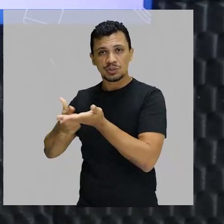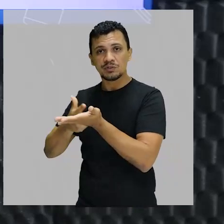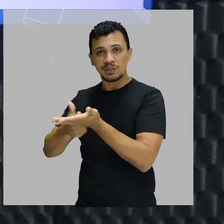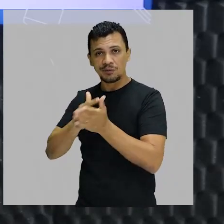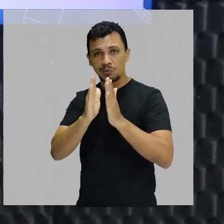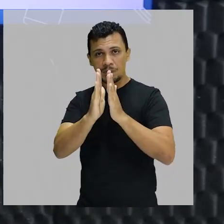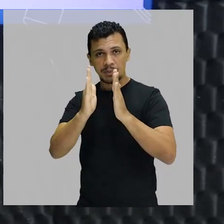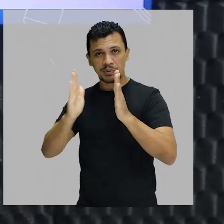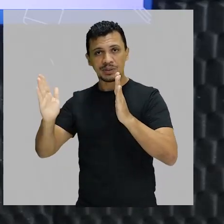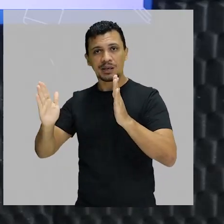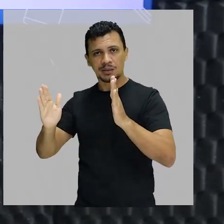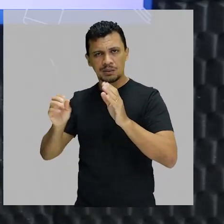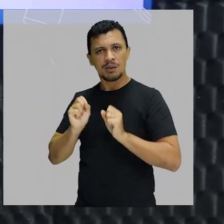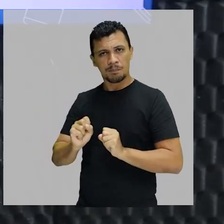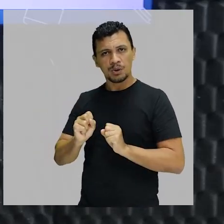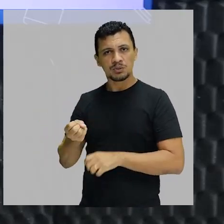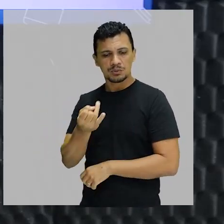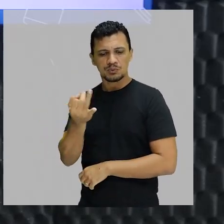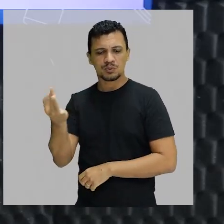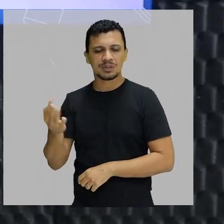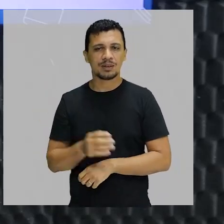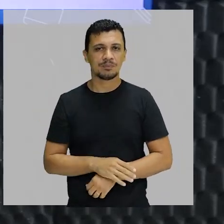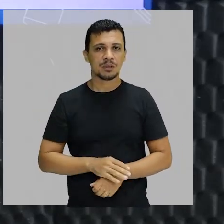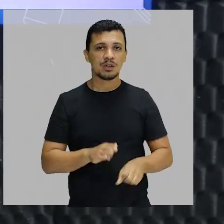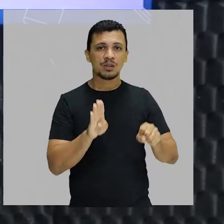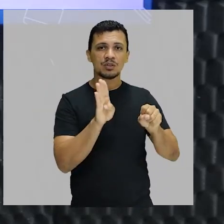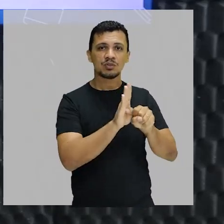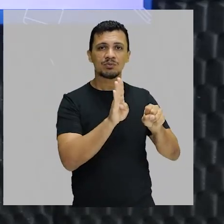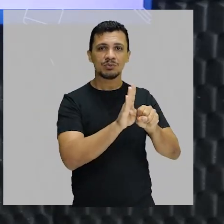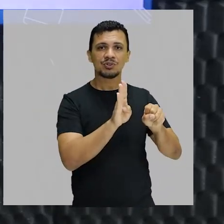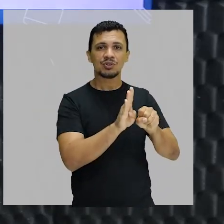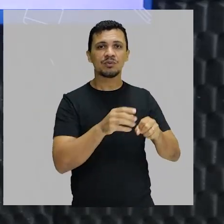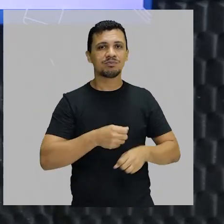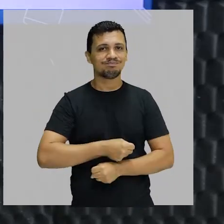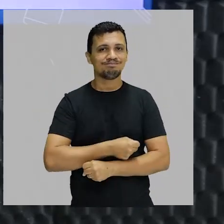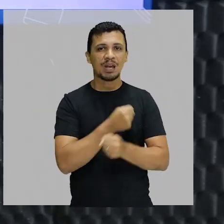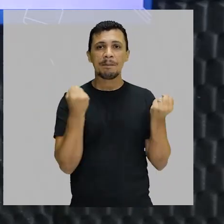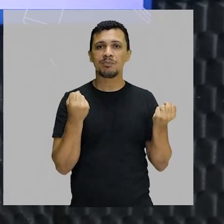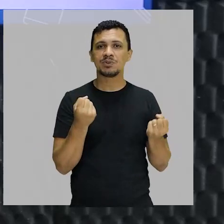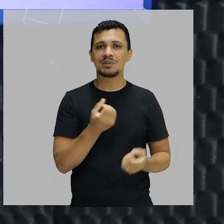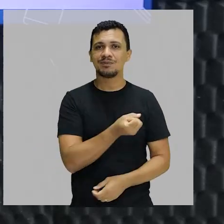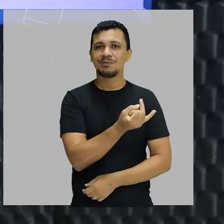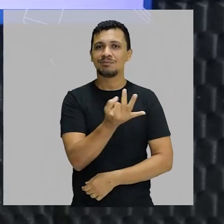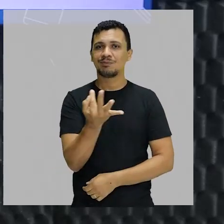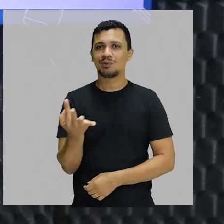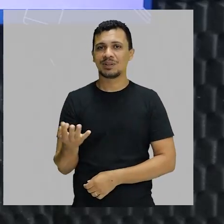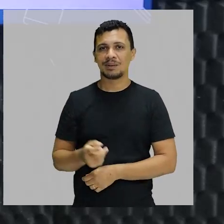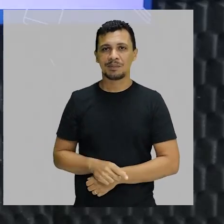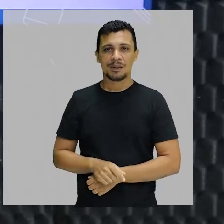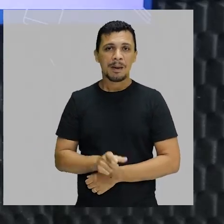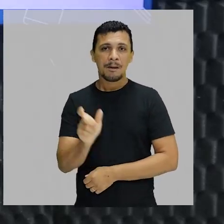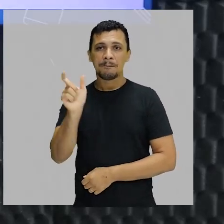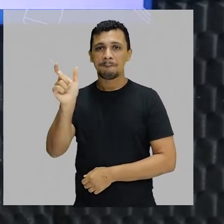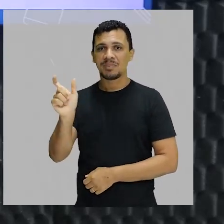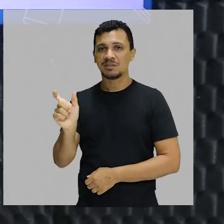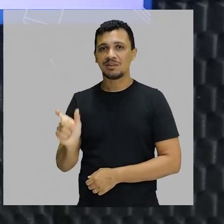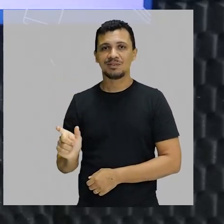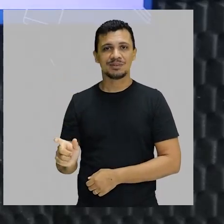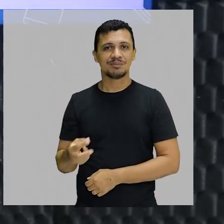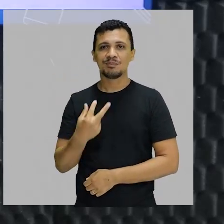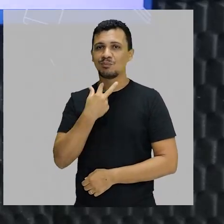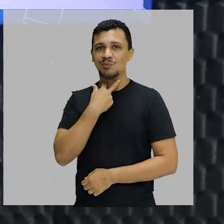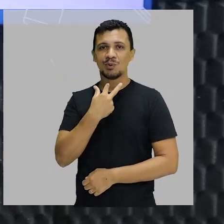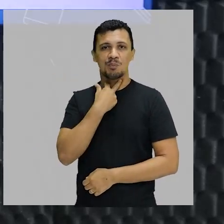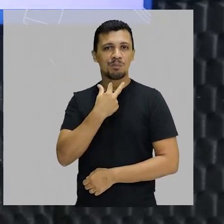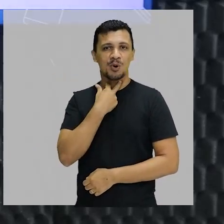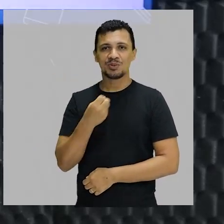por exemplo. Substantivo incontável são palavras que não podemos contar-lhes.